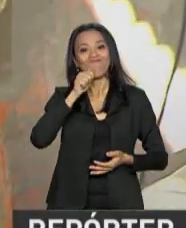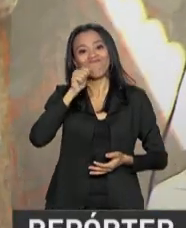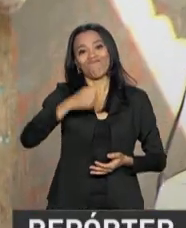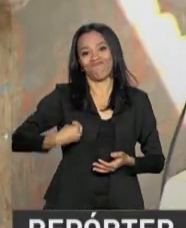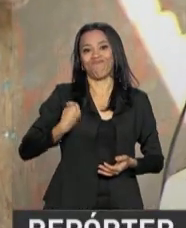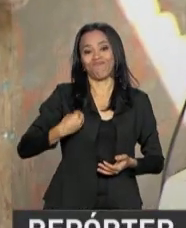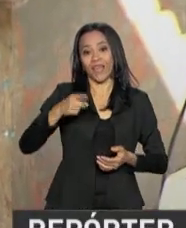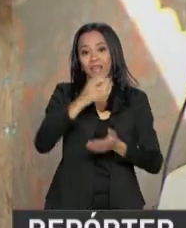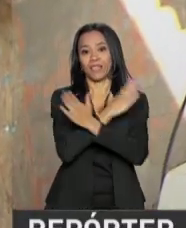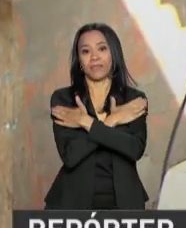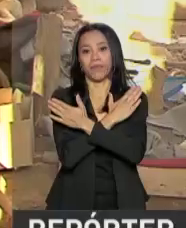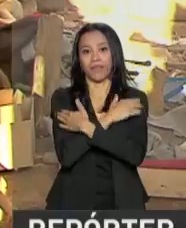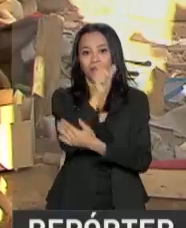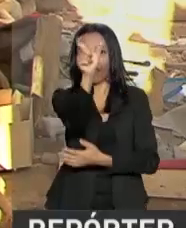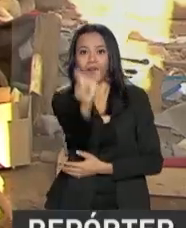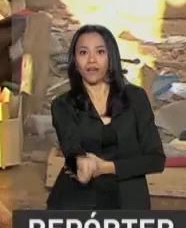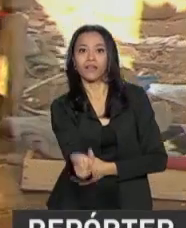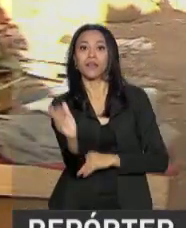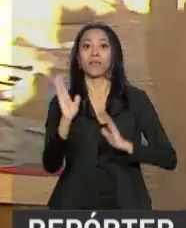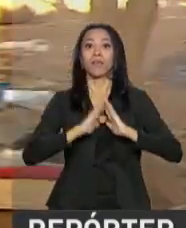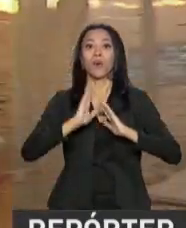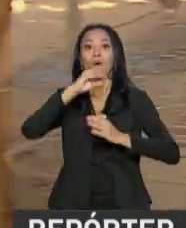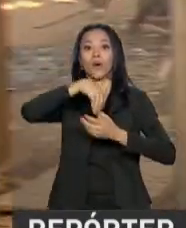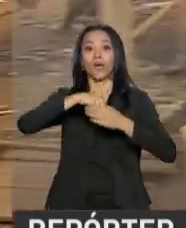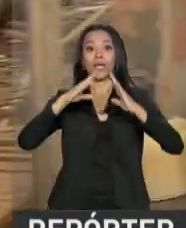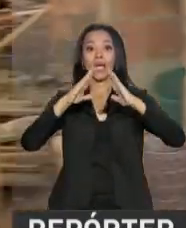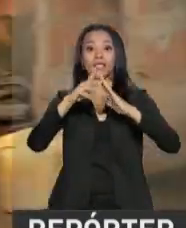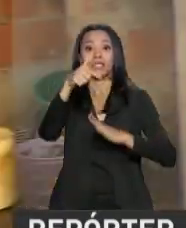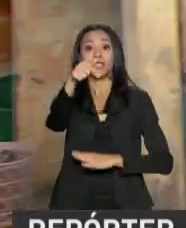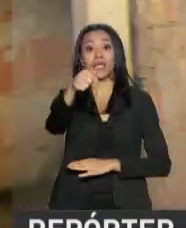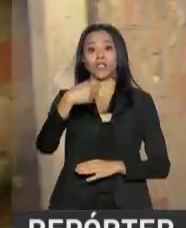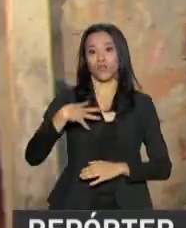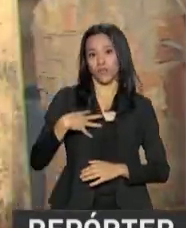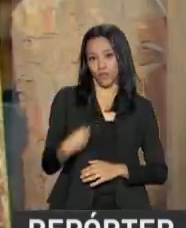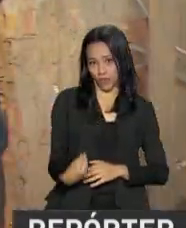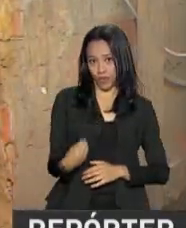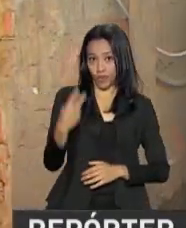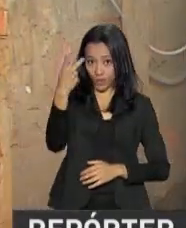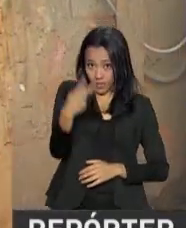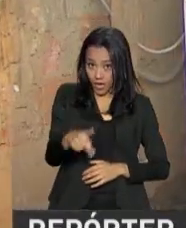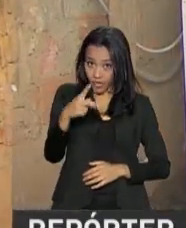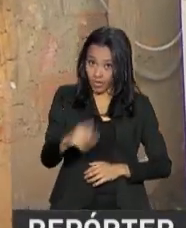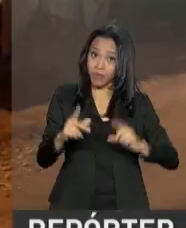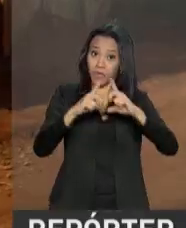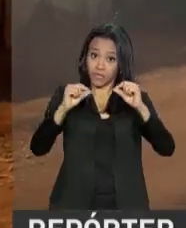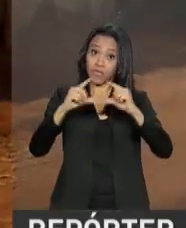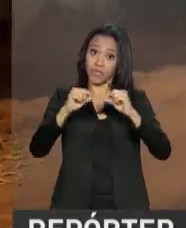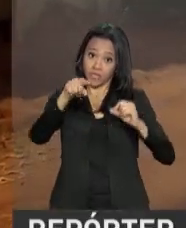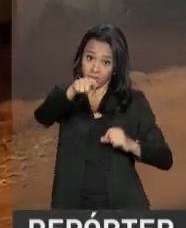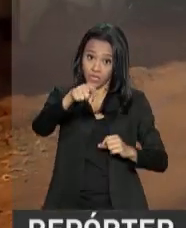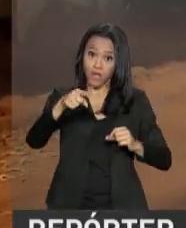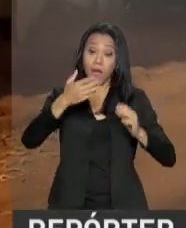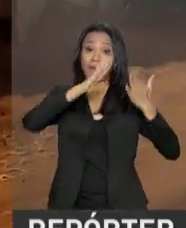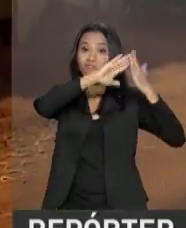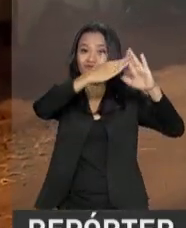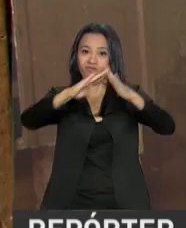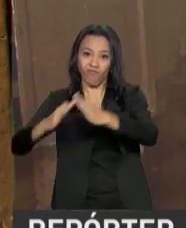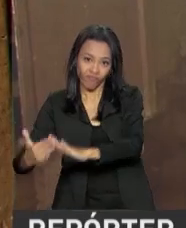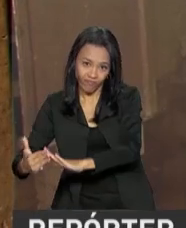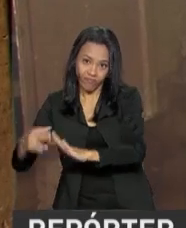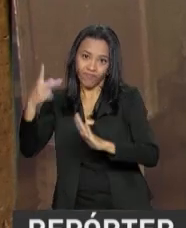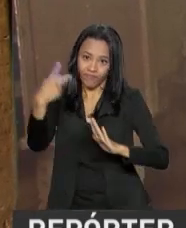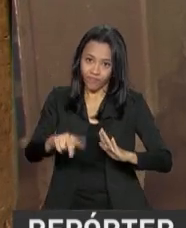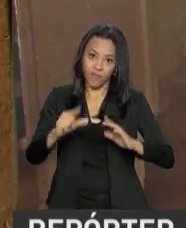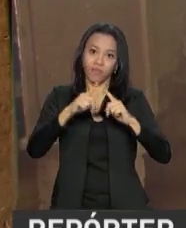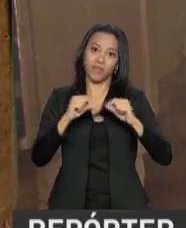desempregada ela mora com sete filhos no sol nascente distrito federal uma das maiores favelas do brasil e